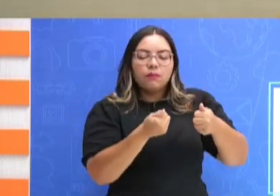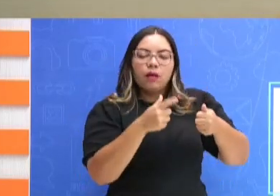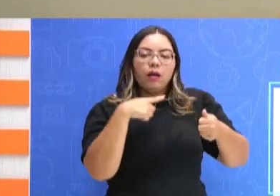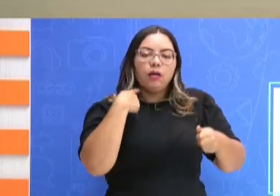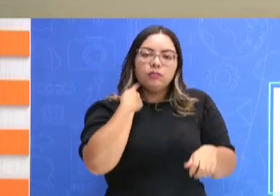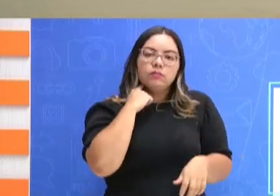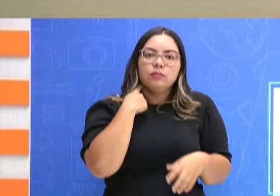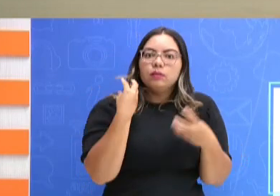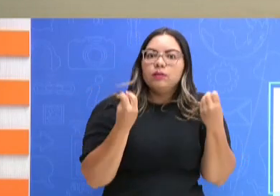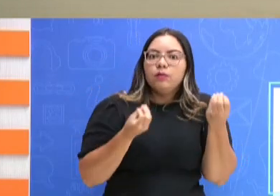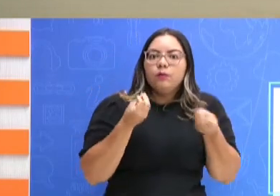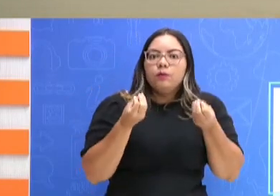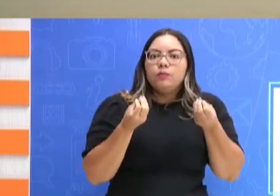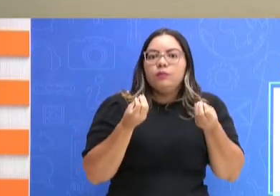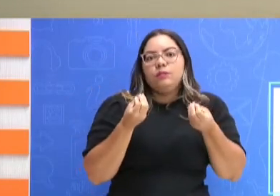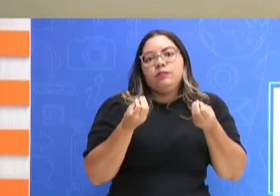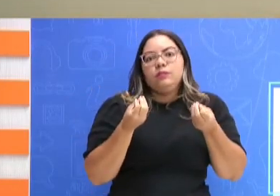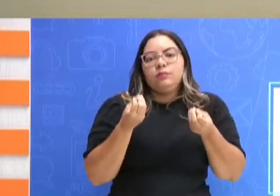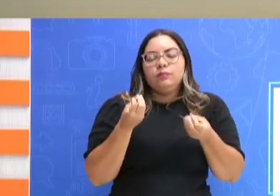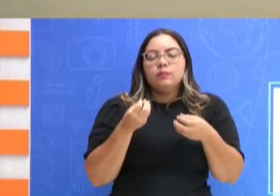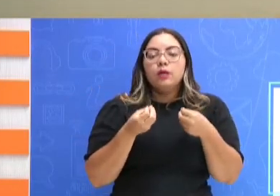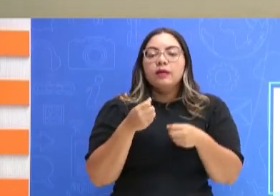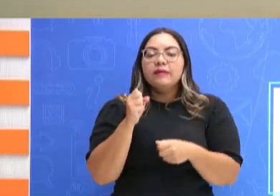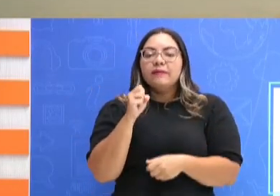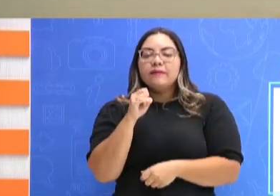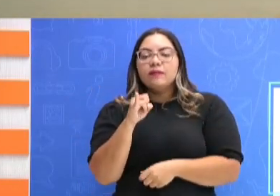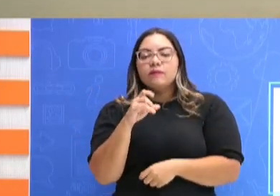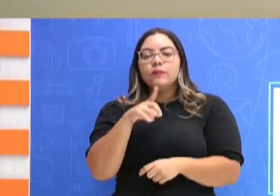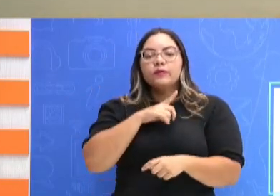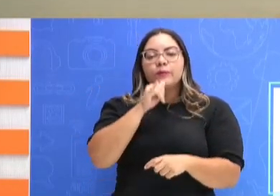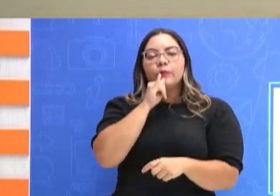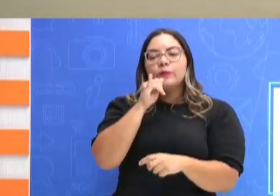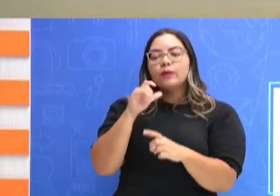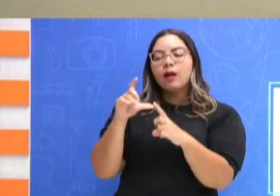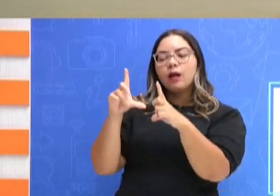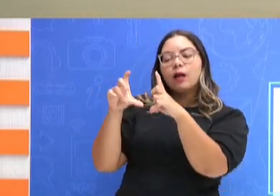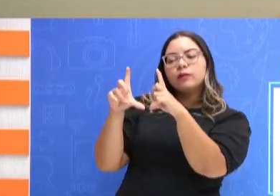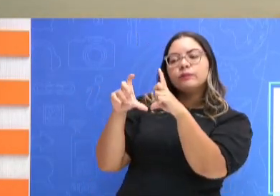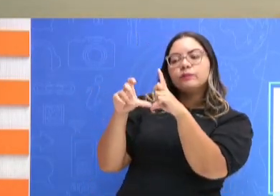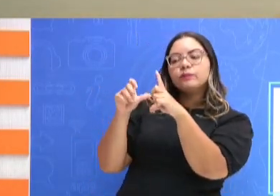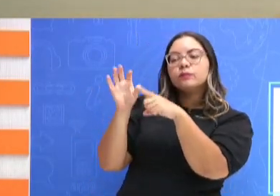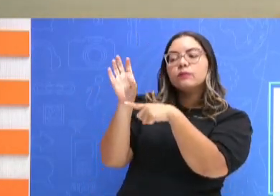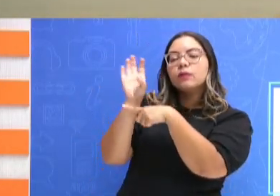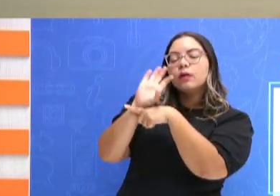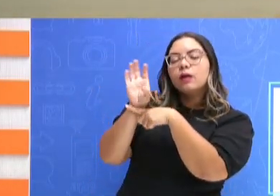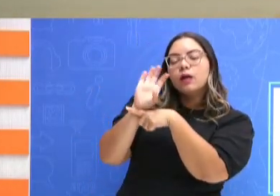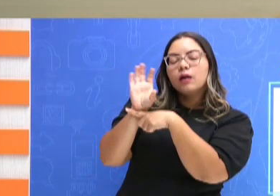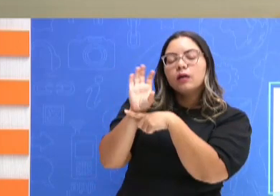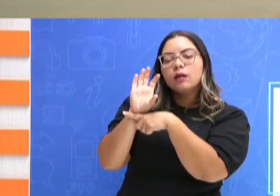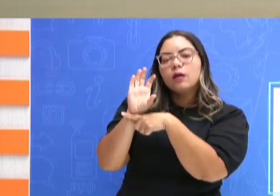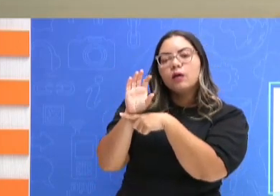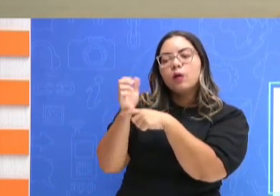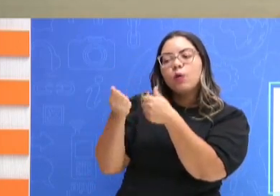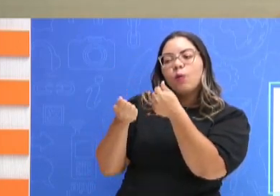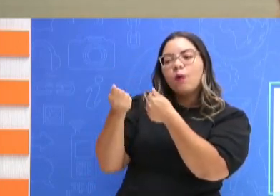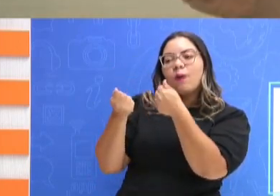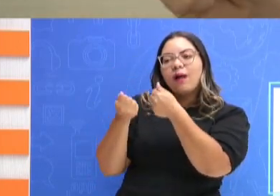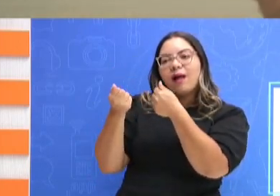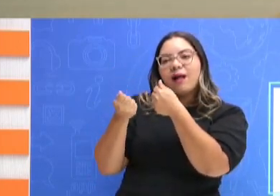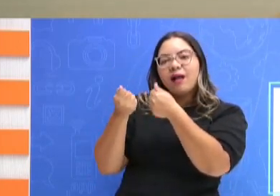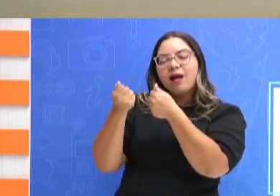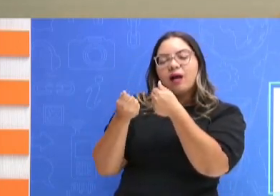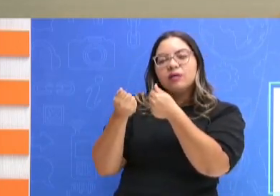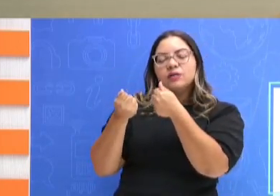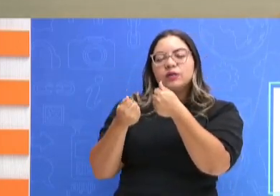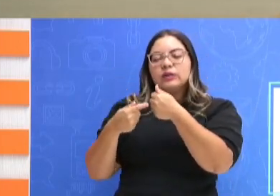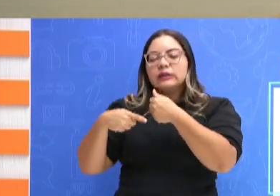suja. Então, como é que você vai entrar? Se você bater uma foto, se você filmar um carro jogando